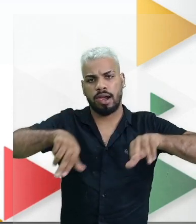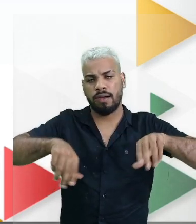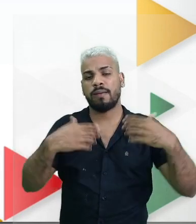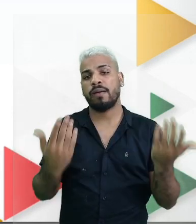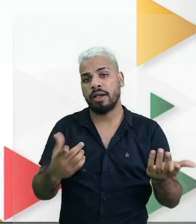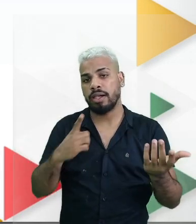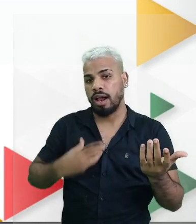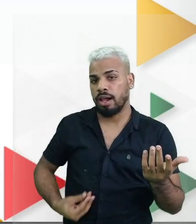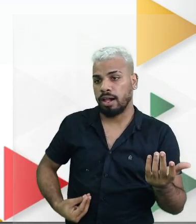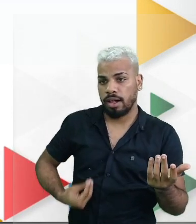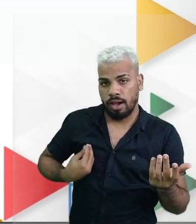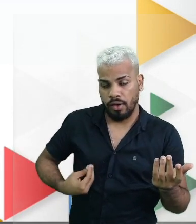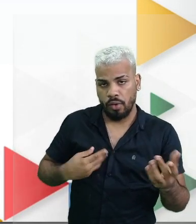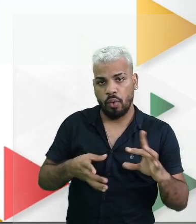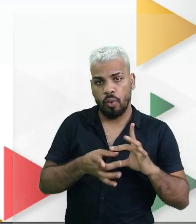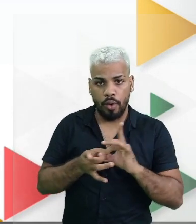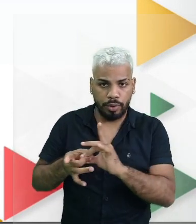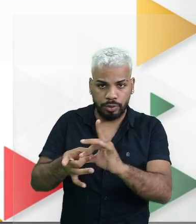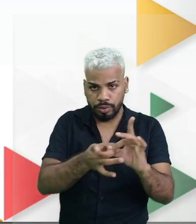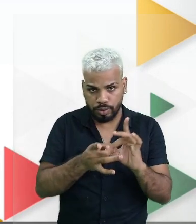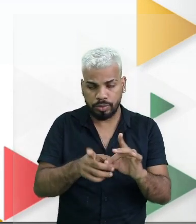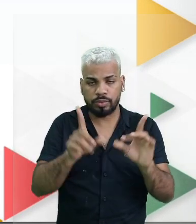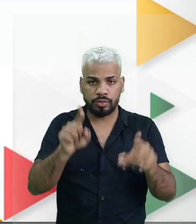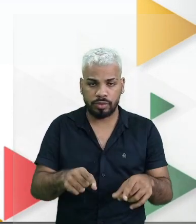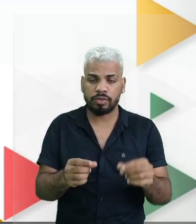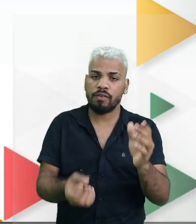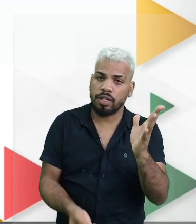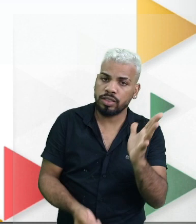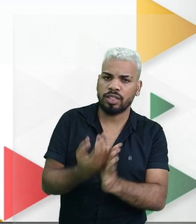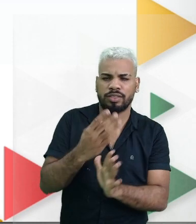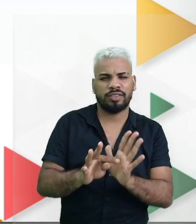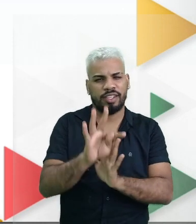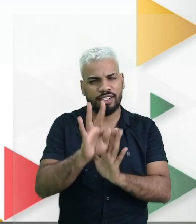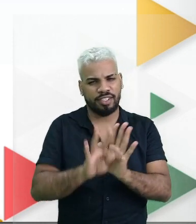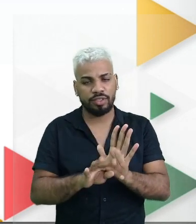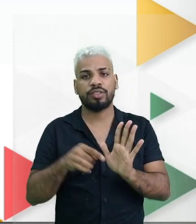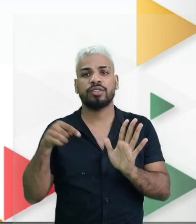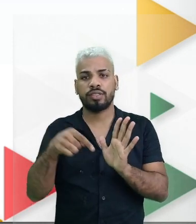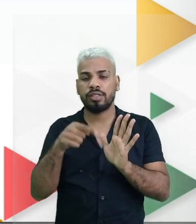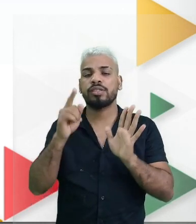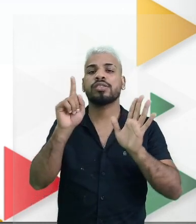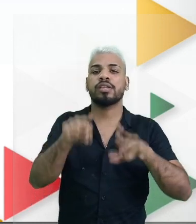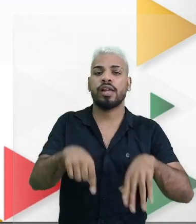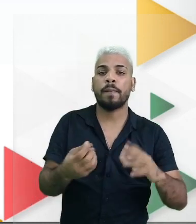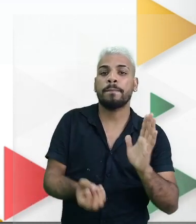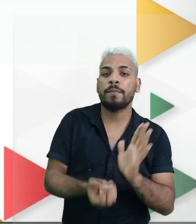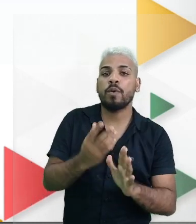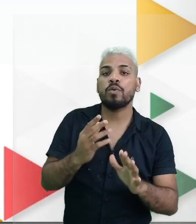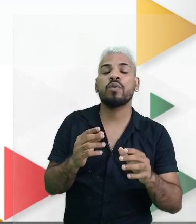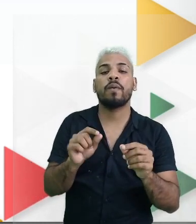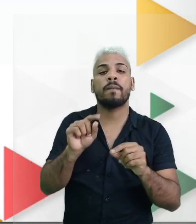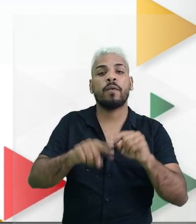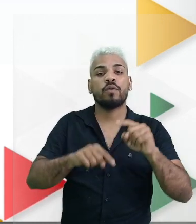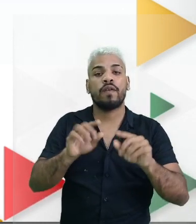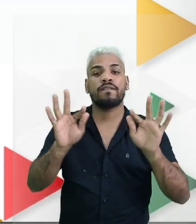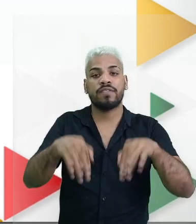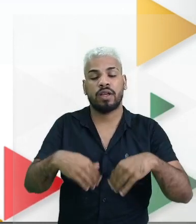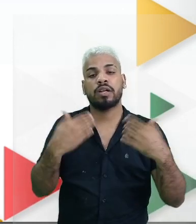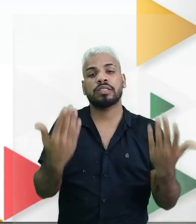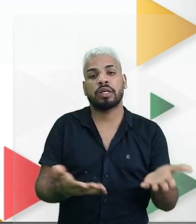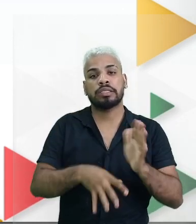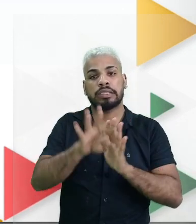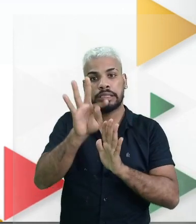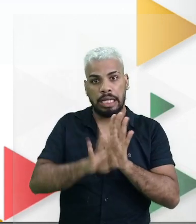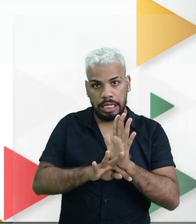que atuam em conjunto na elaboração do texto, que é o seu produto final. Assim,